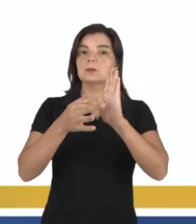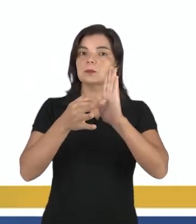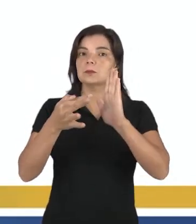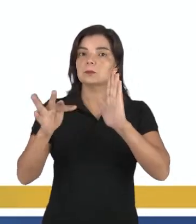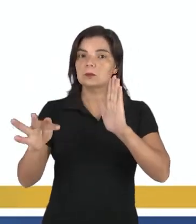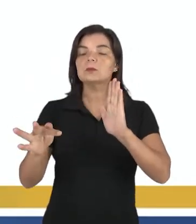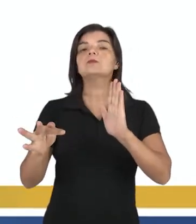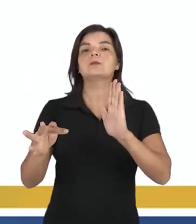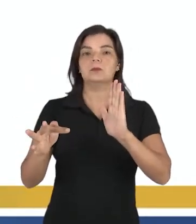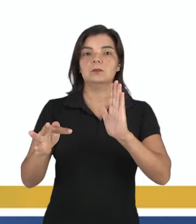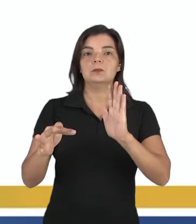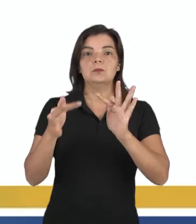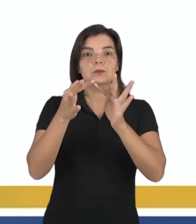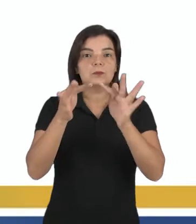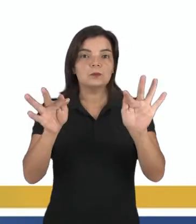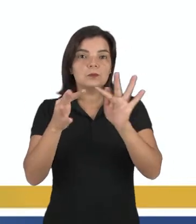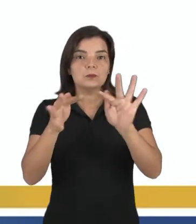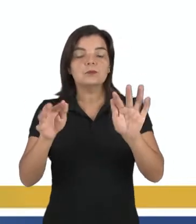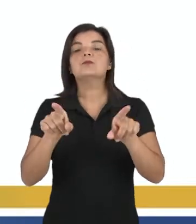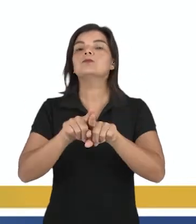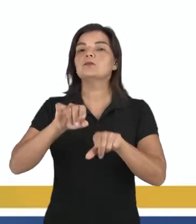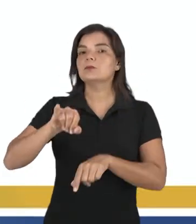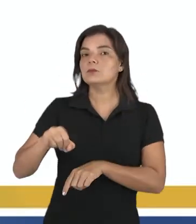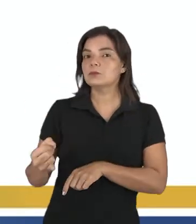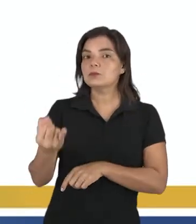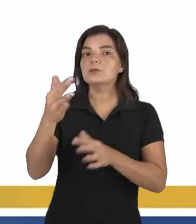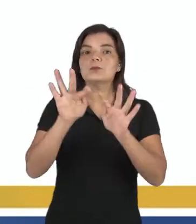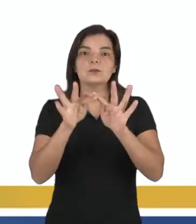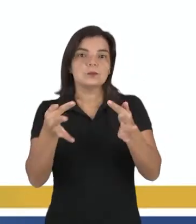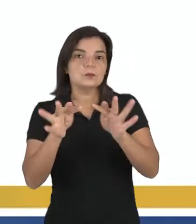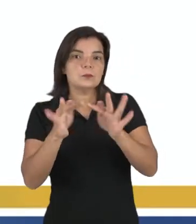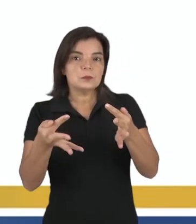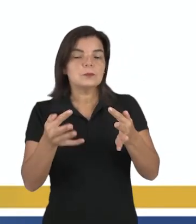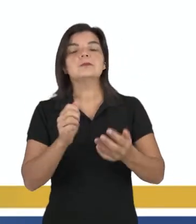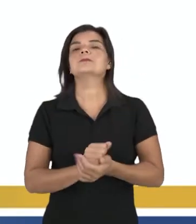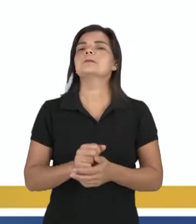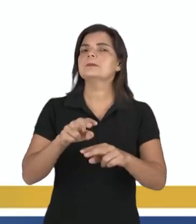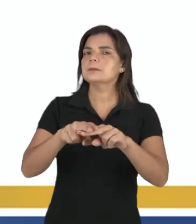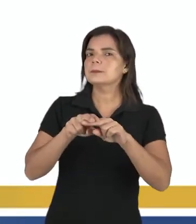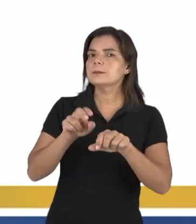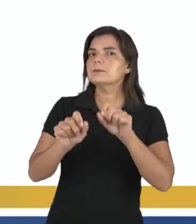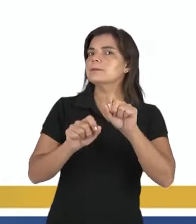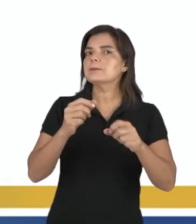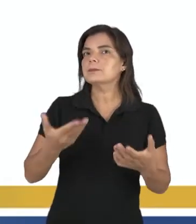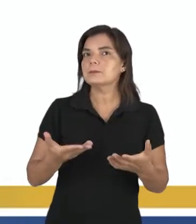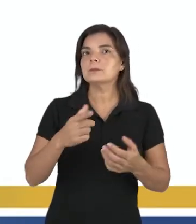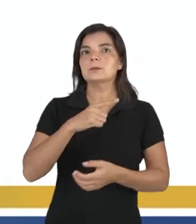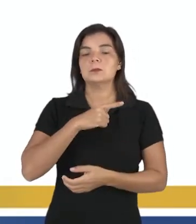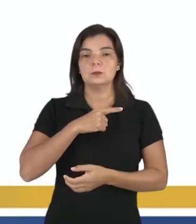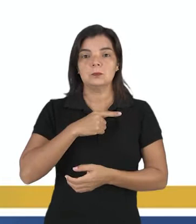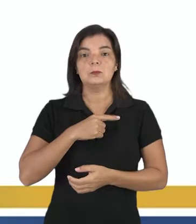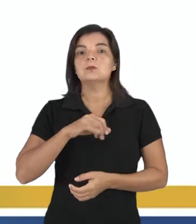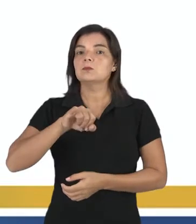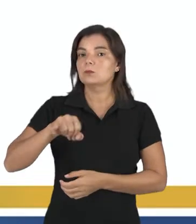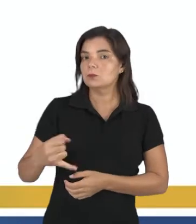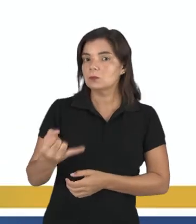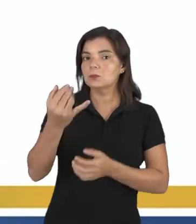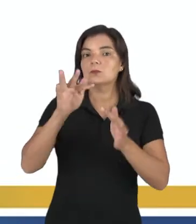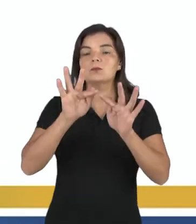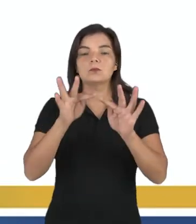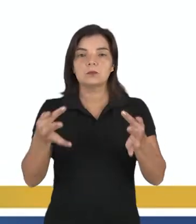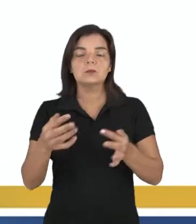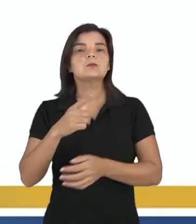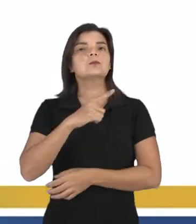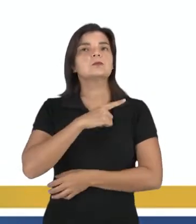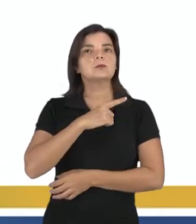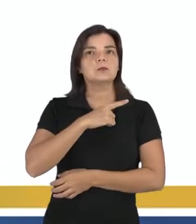fórmulas, né, de juros simples e juros compostos. Para isso, nós temos aí que o juros simples,